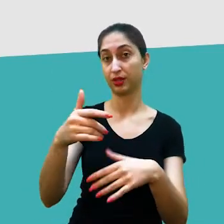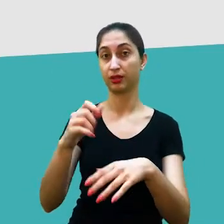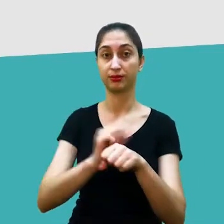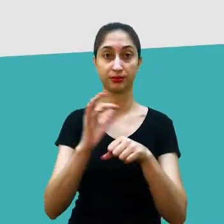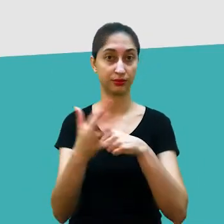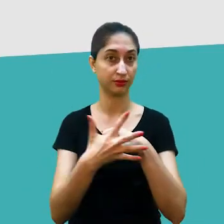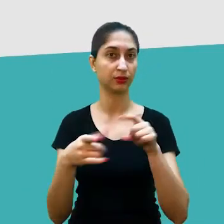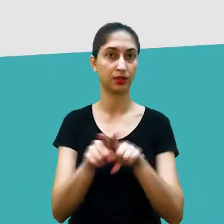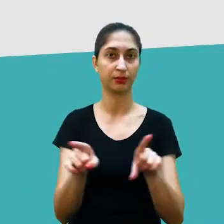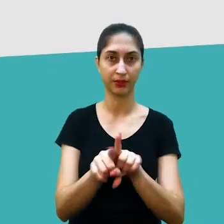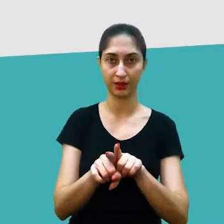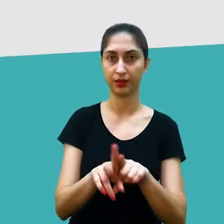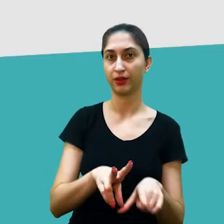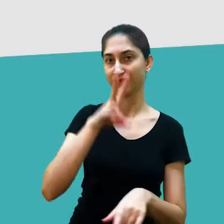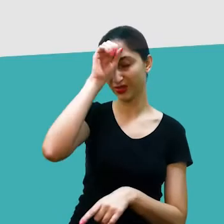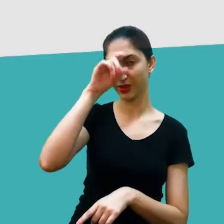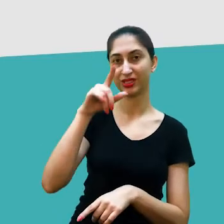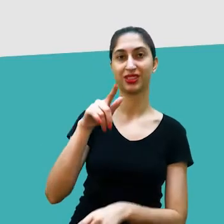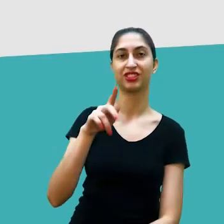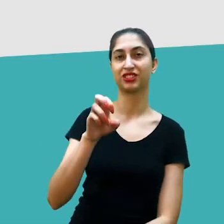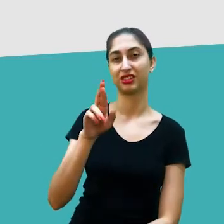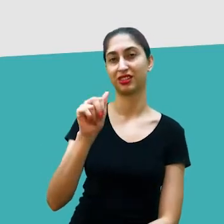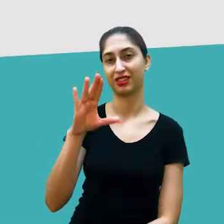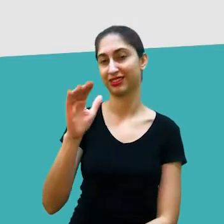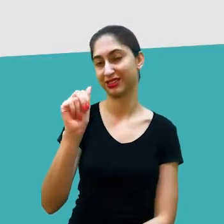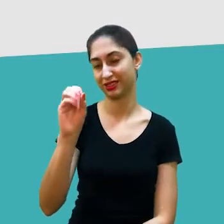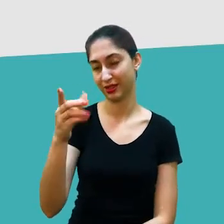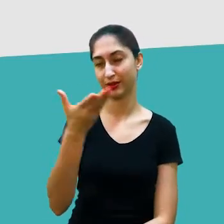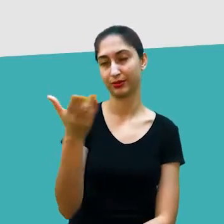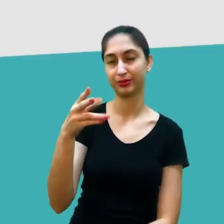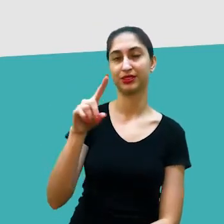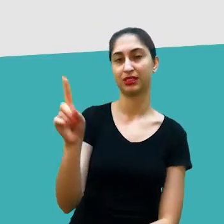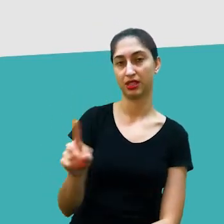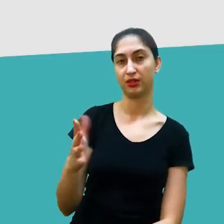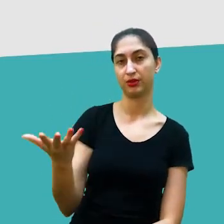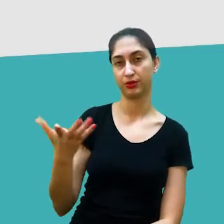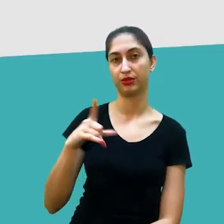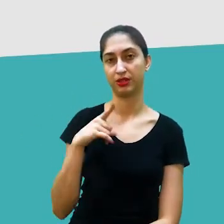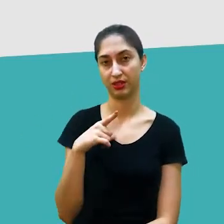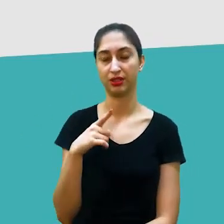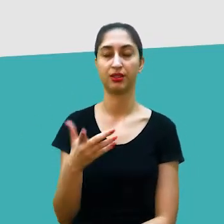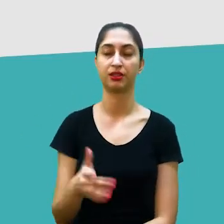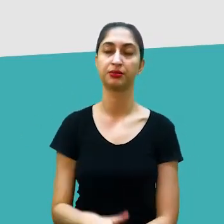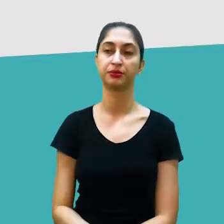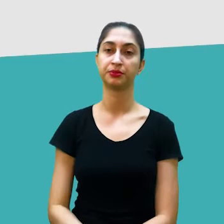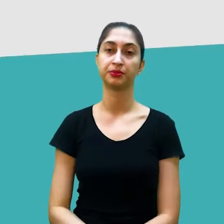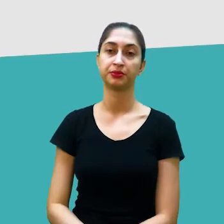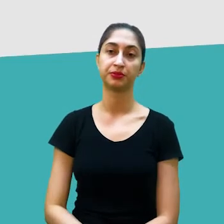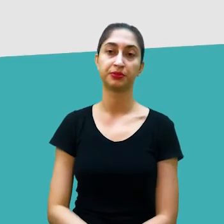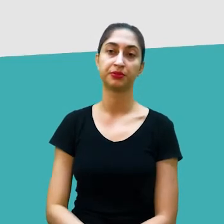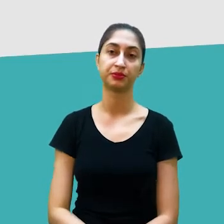também um reflexo da força que a geração dos millennials e a geração Z hoje está impondo ao mercado,